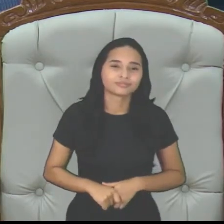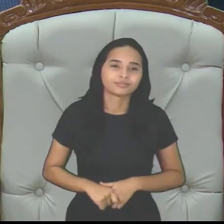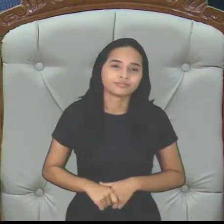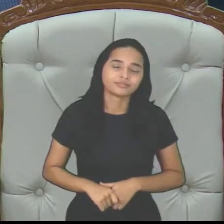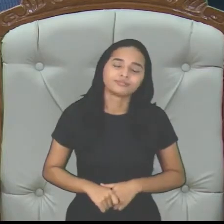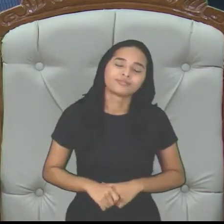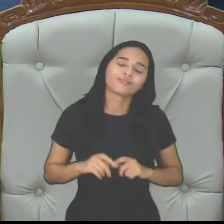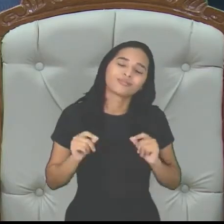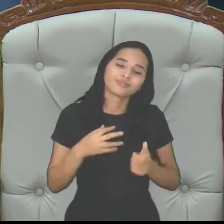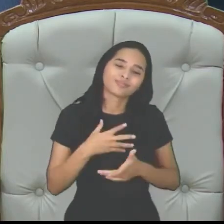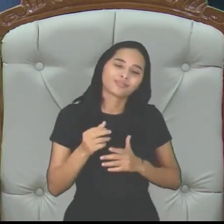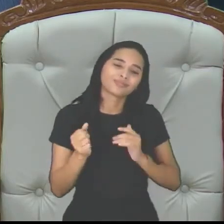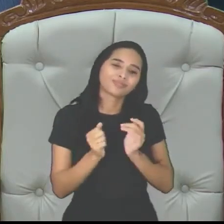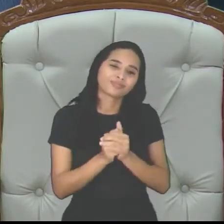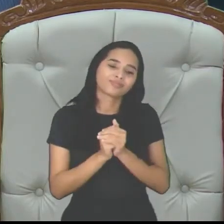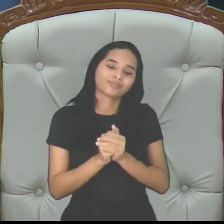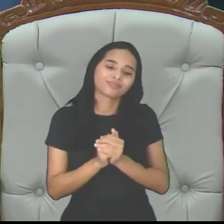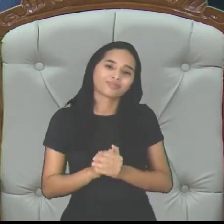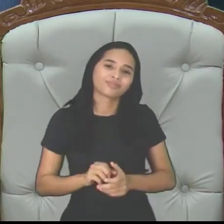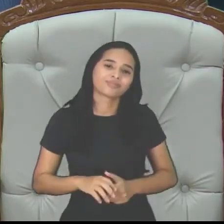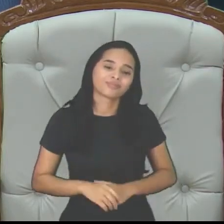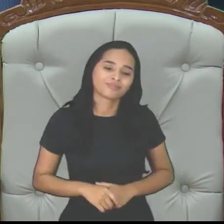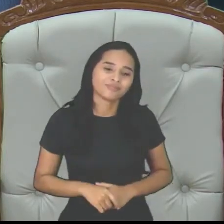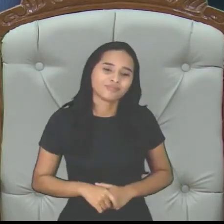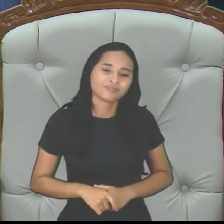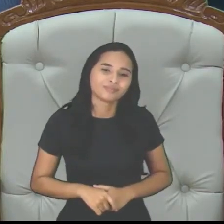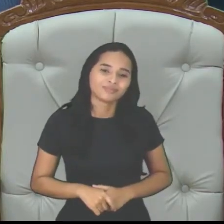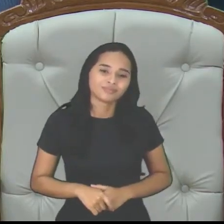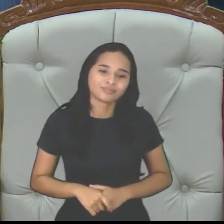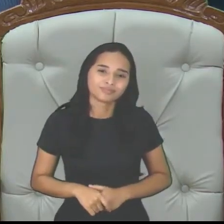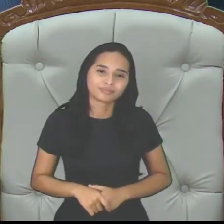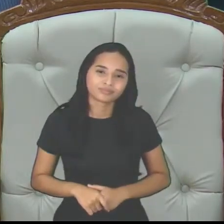Quem diz amém por isso?